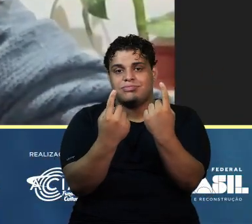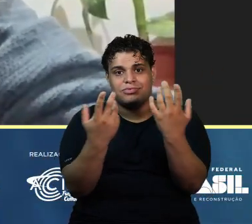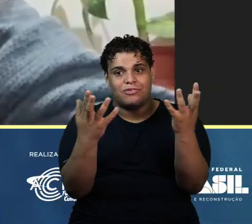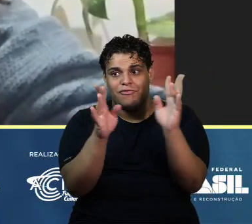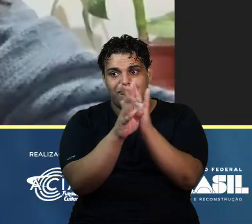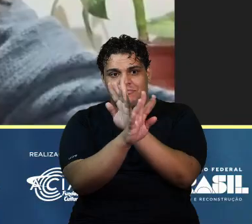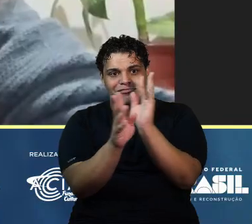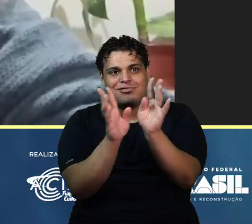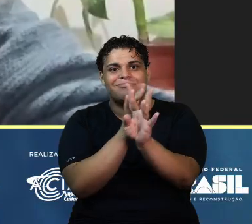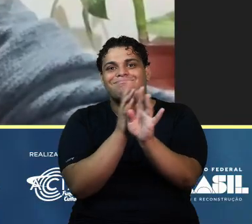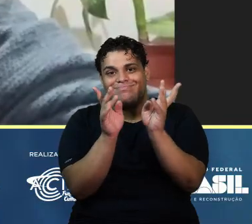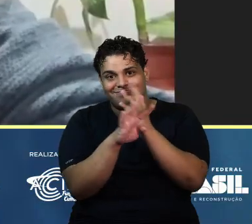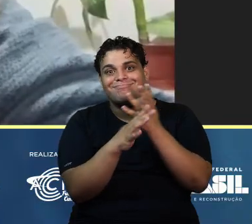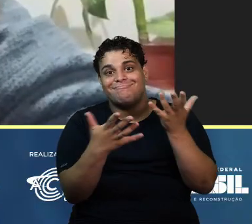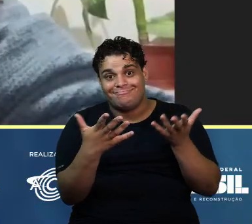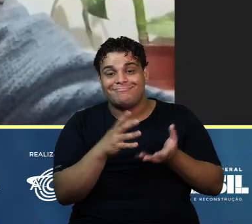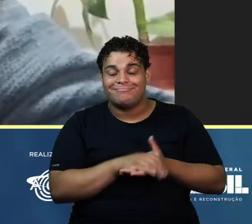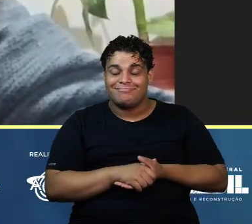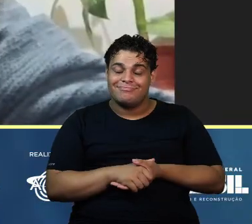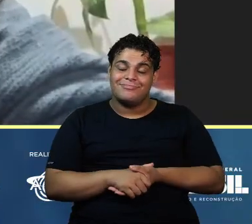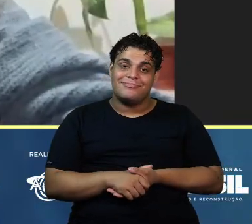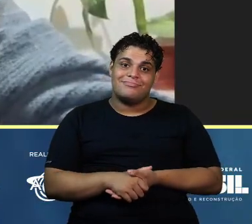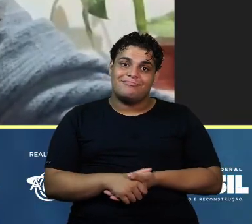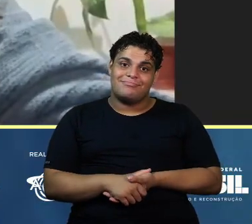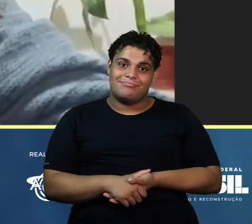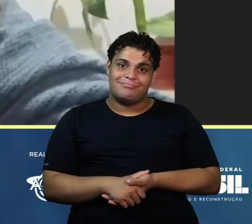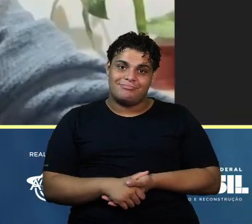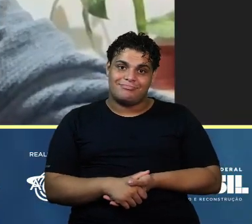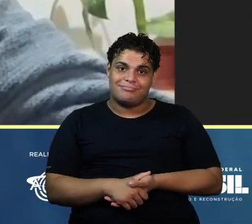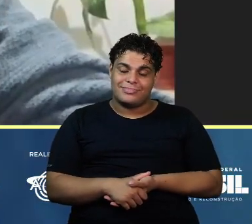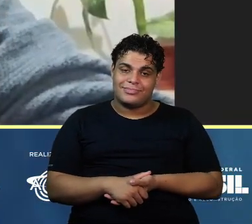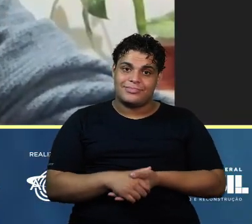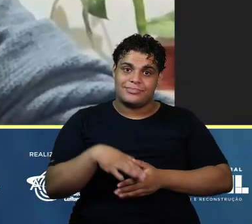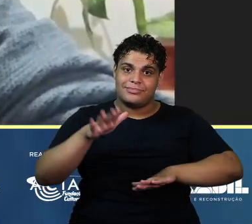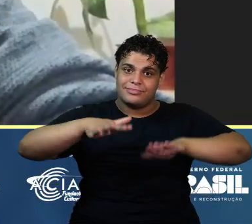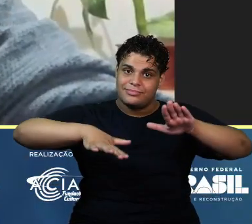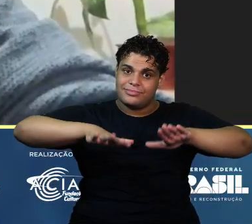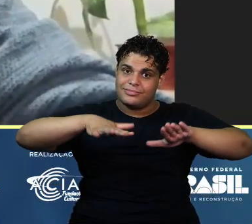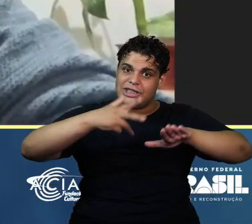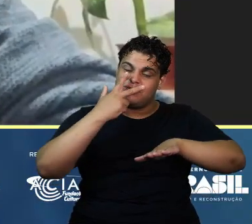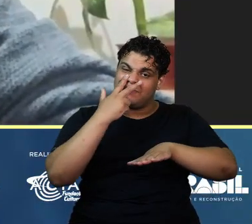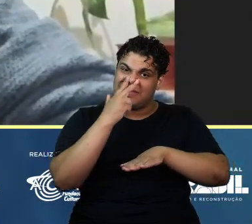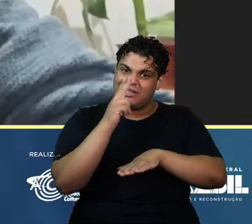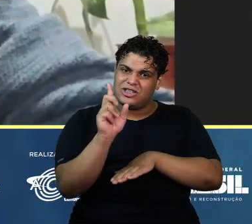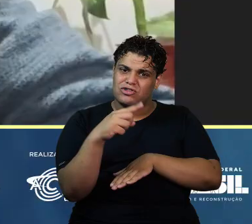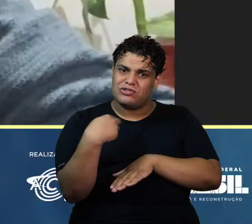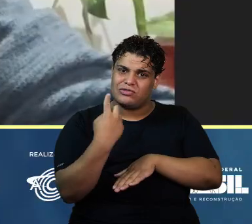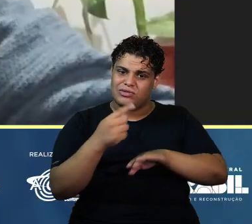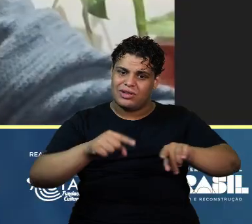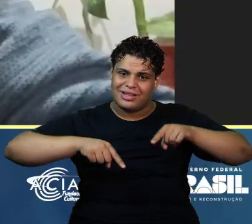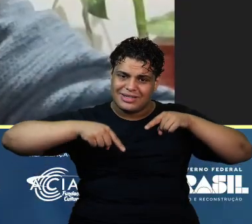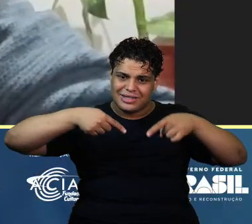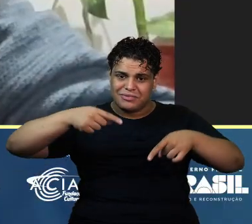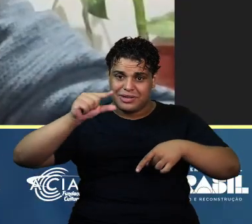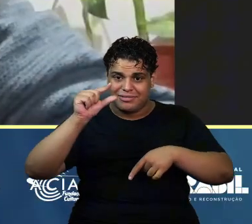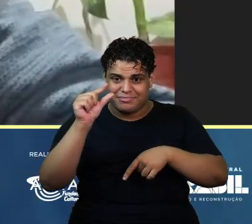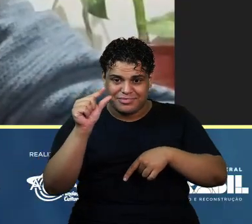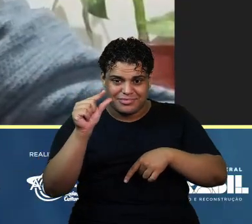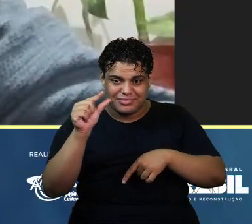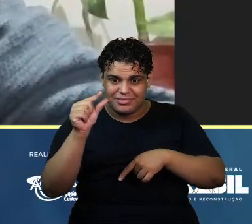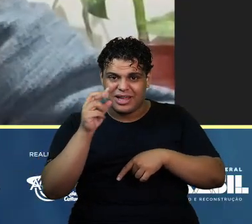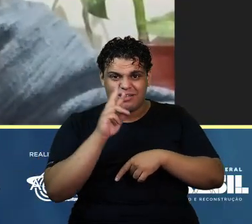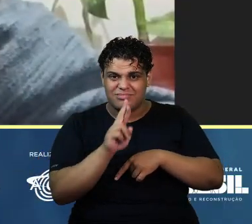vezes pode parecer que a nossa atitude está sendo pouca e que não vai fazer efeito, mas faz sim,